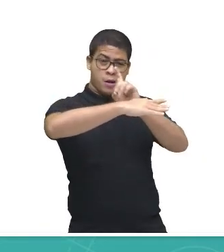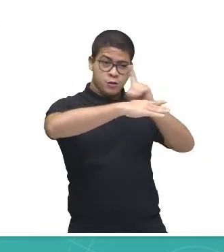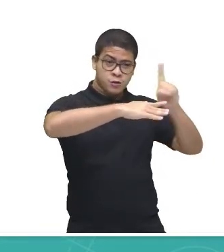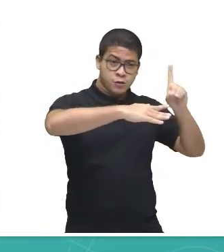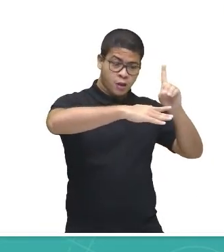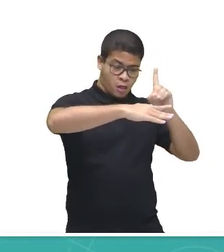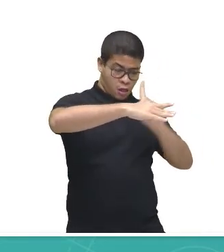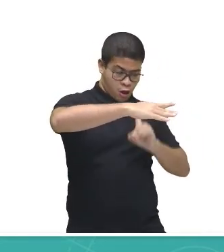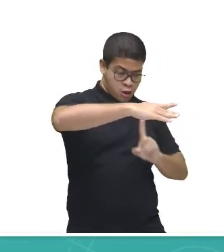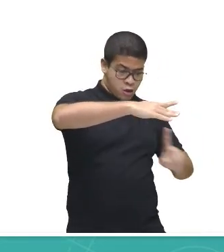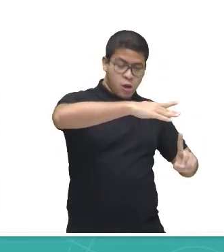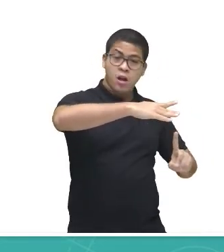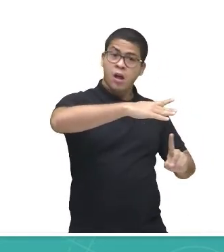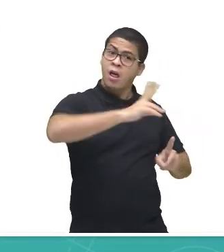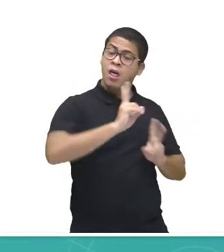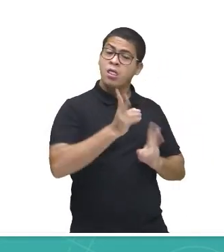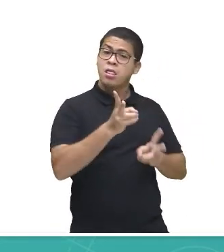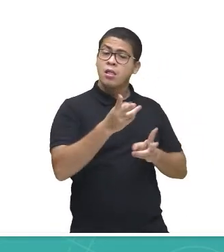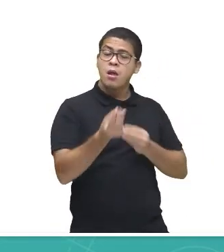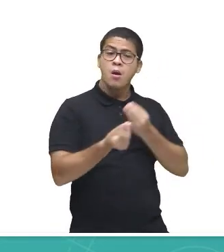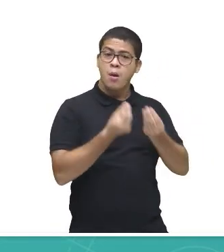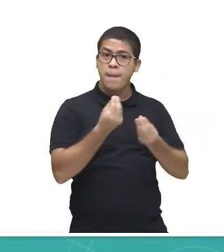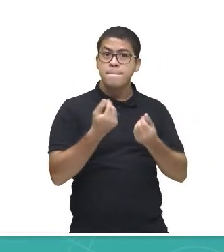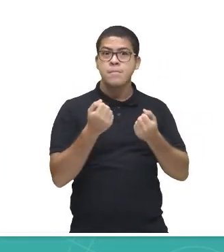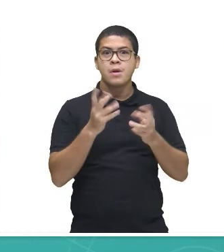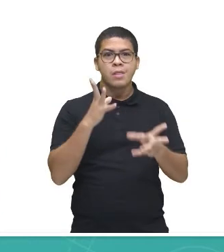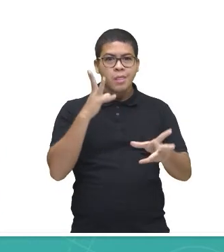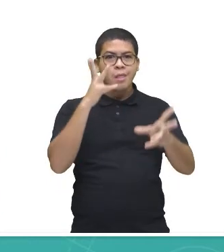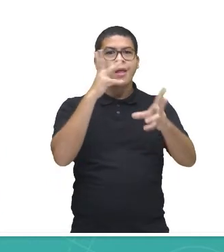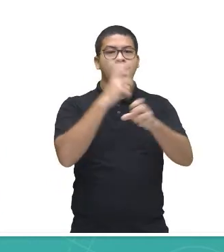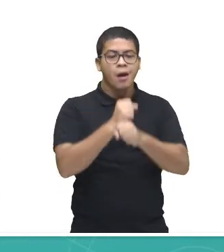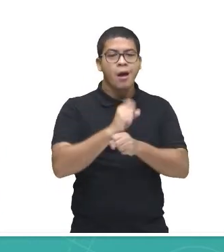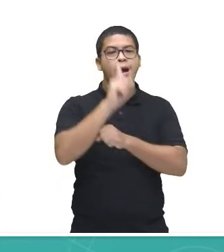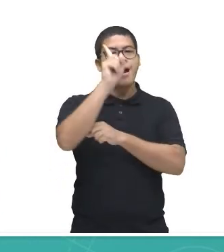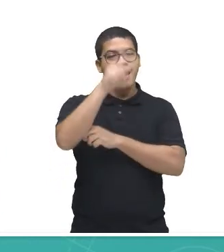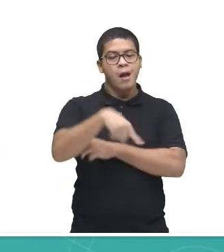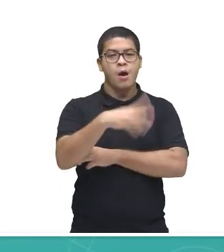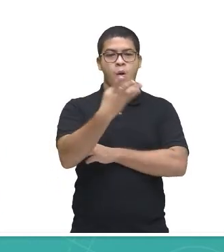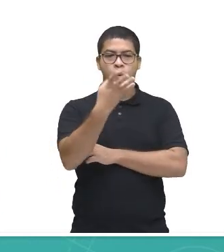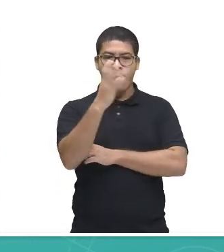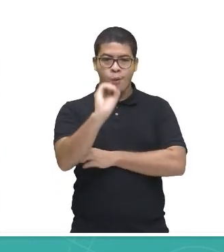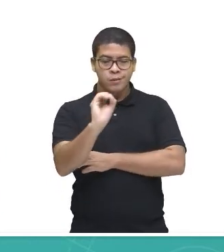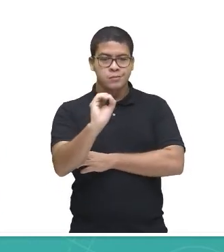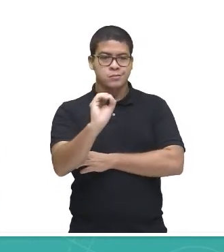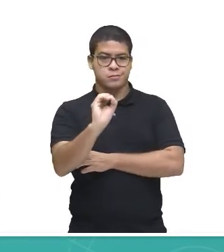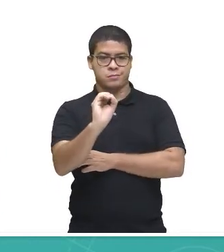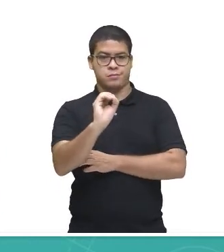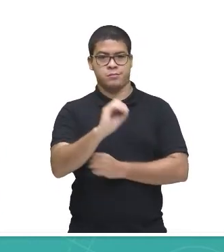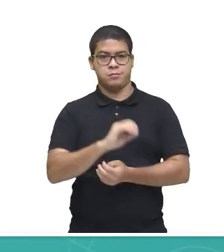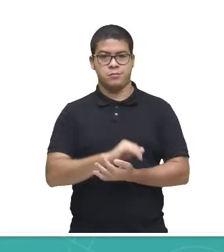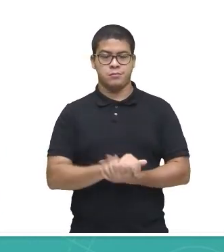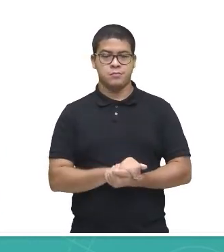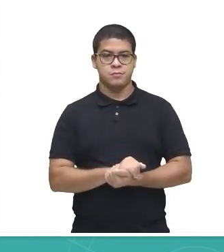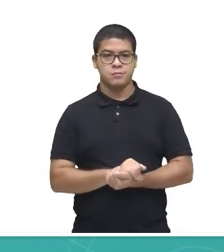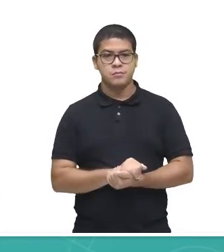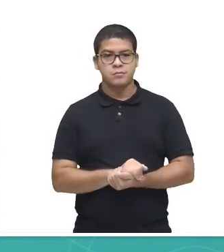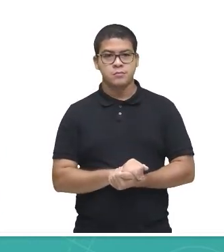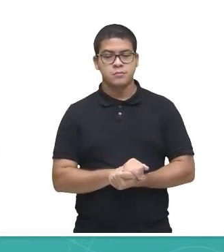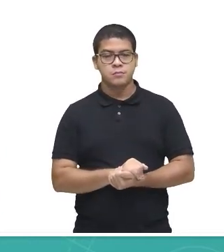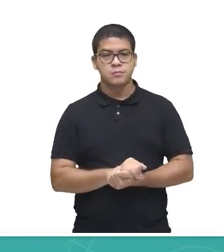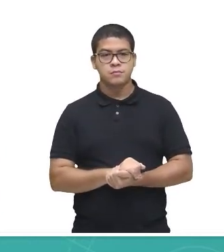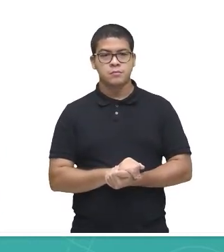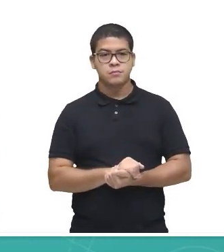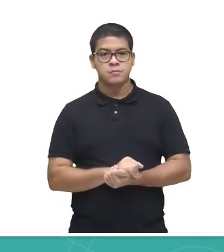porque eles possuem a mesma medida. Então, logicamente, se eles possuem a mesma